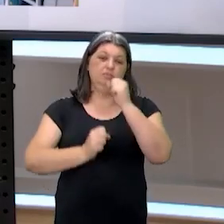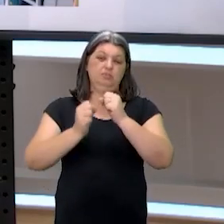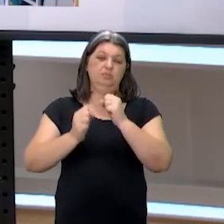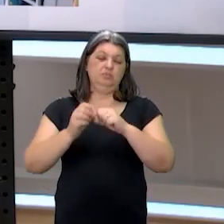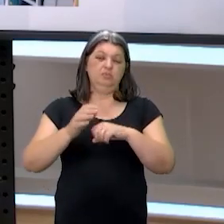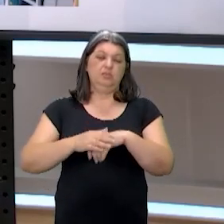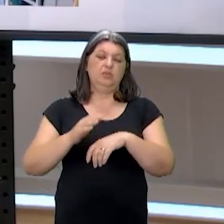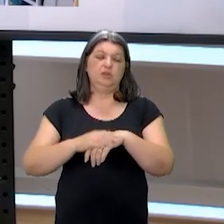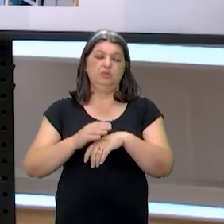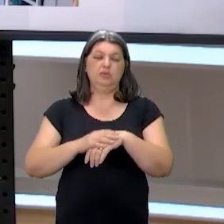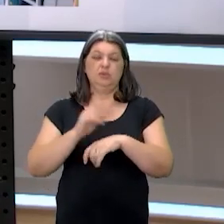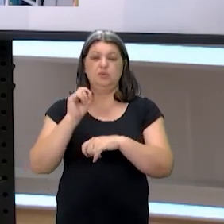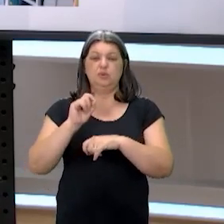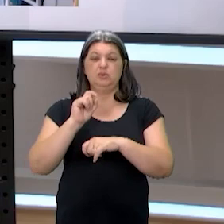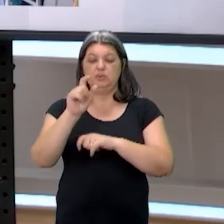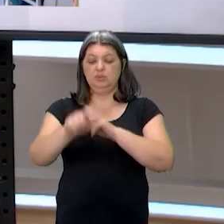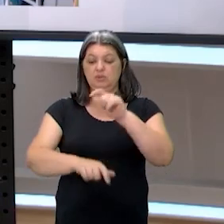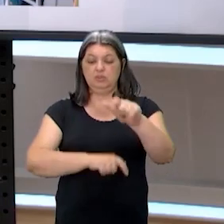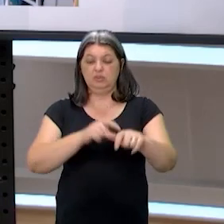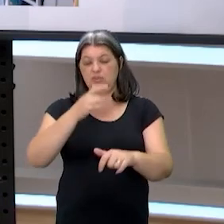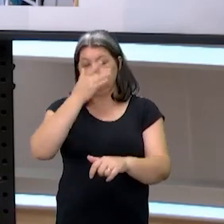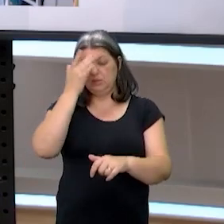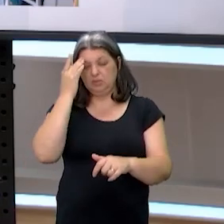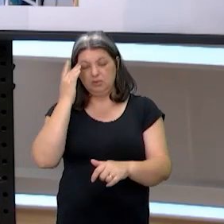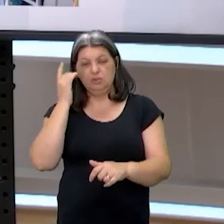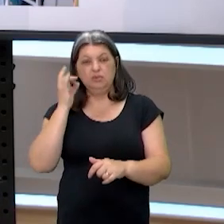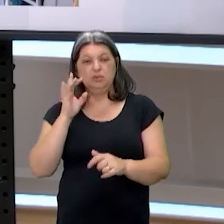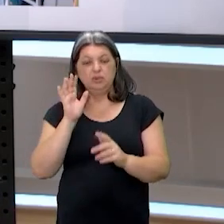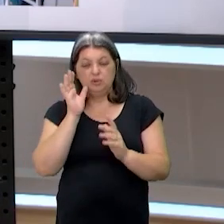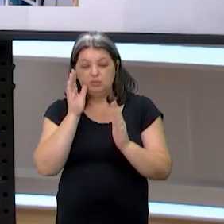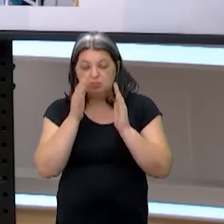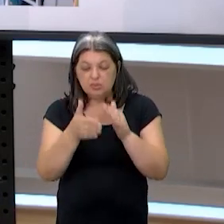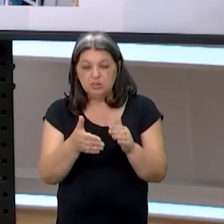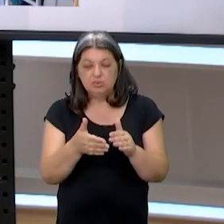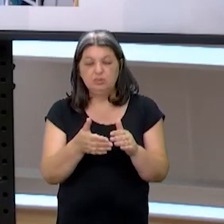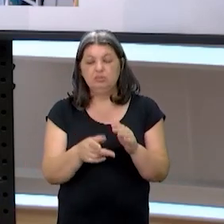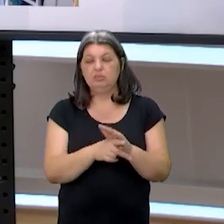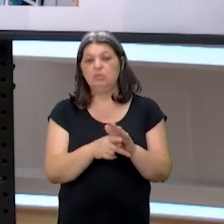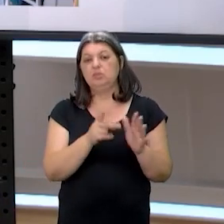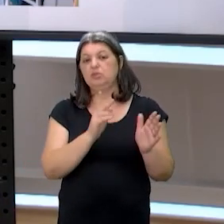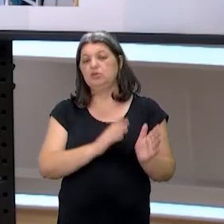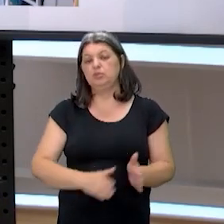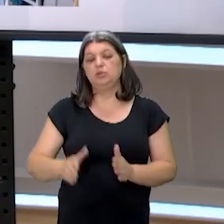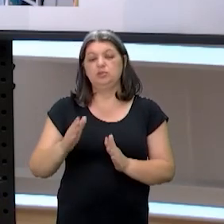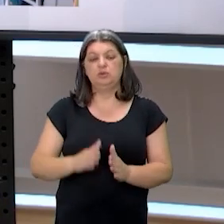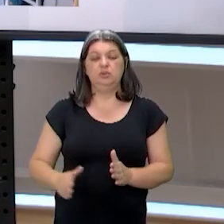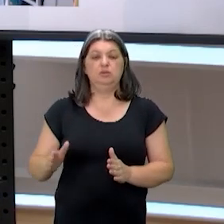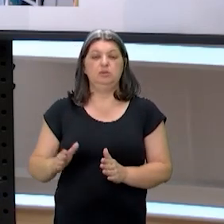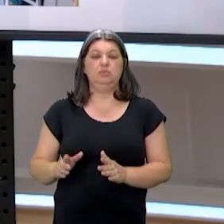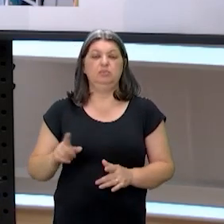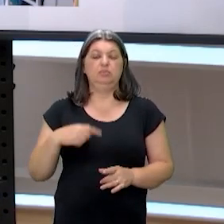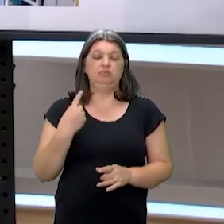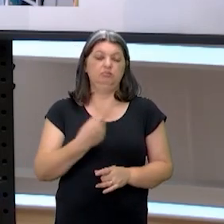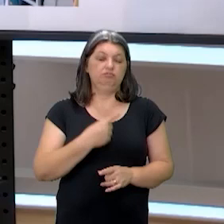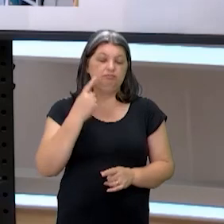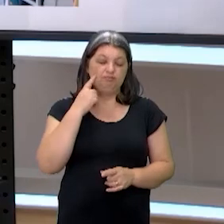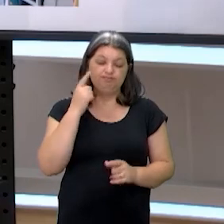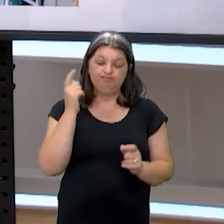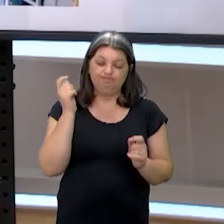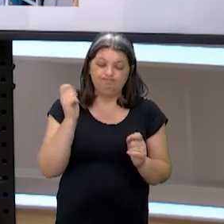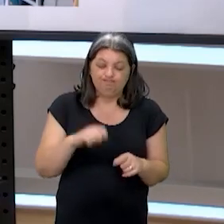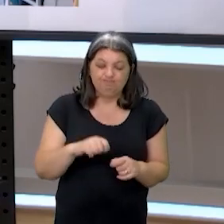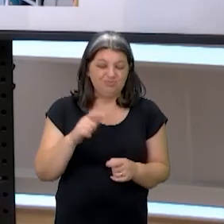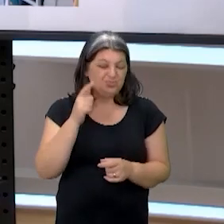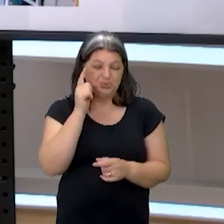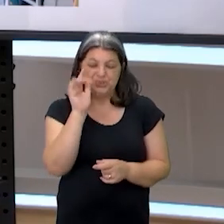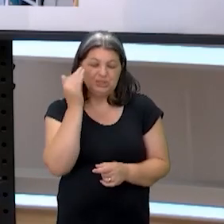especializassem apenas num pequeno eixo produtivo. E aí, a gente perde a capacidade de entender